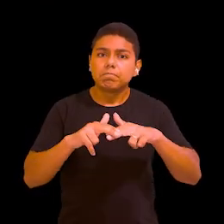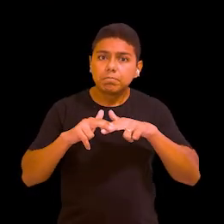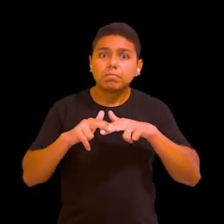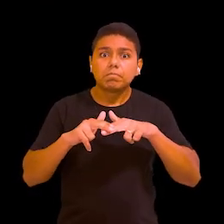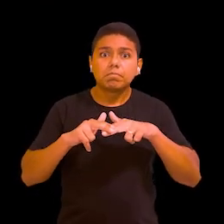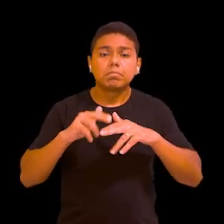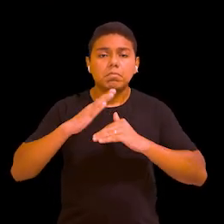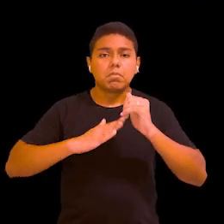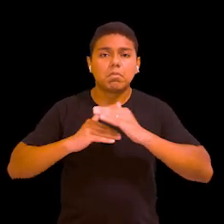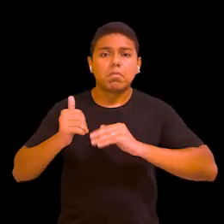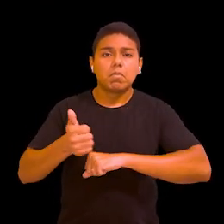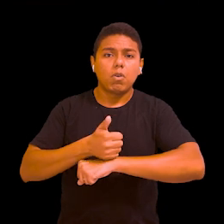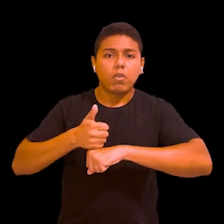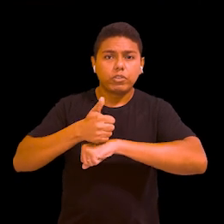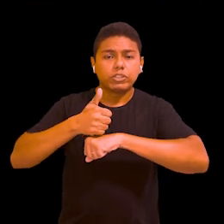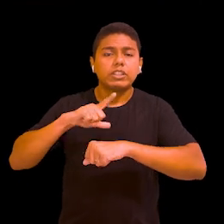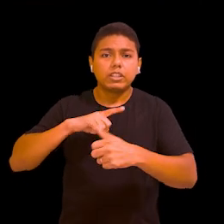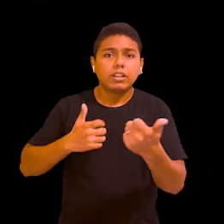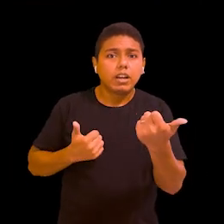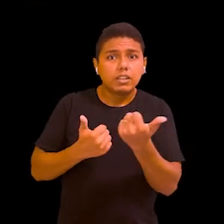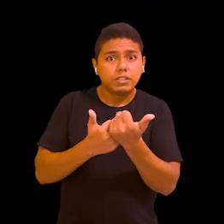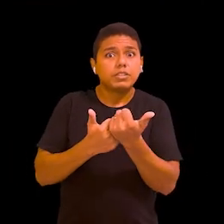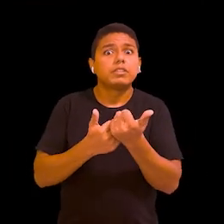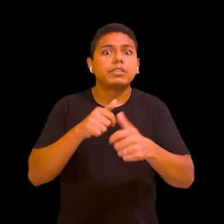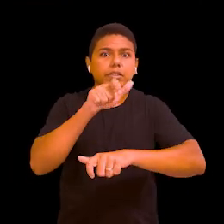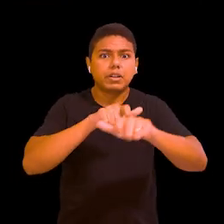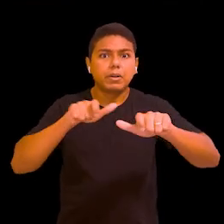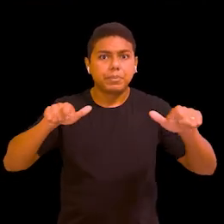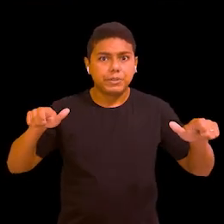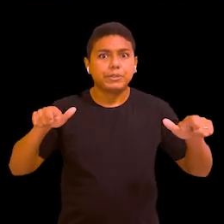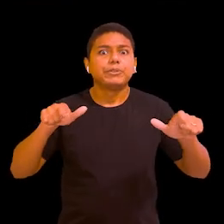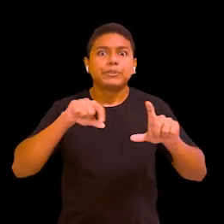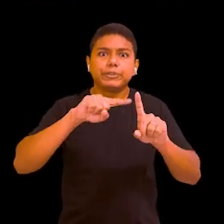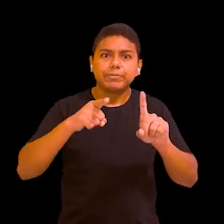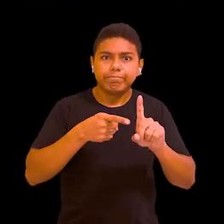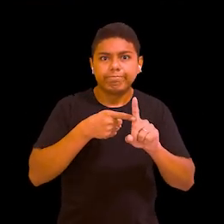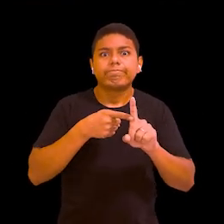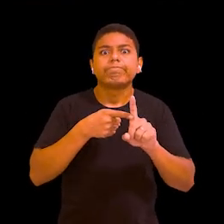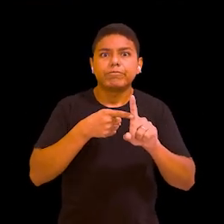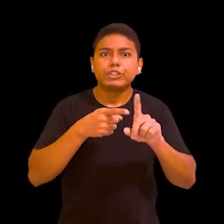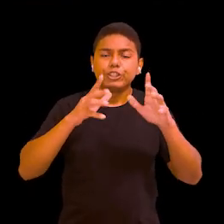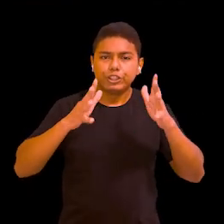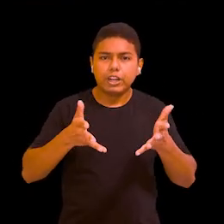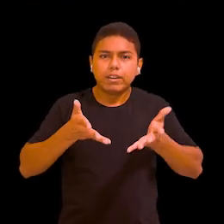a atenção dos profissionais que prestam assistência às pessoas que gestaram,